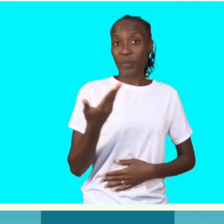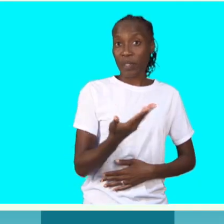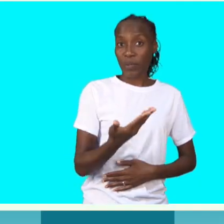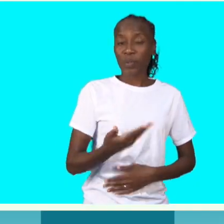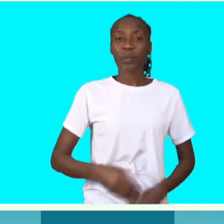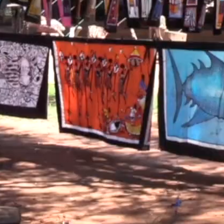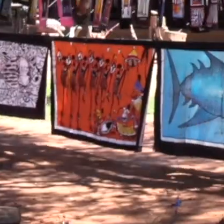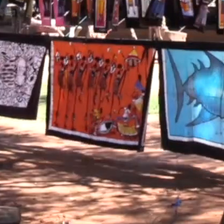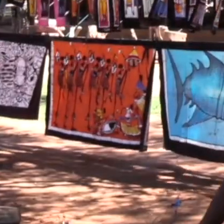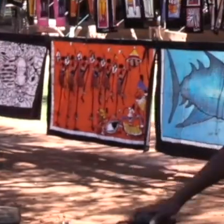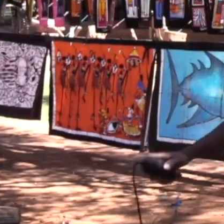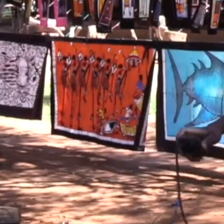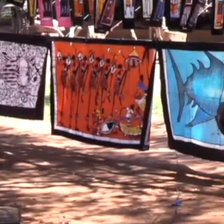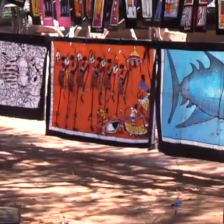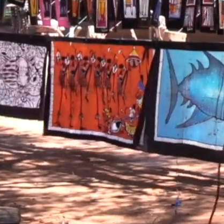drame.